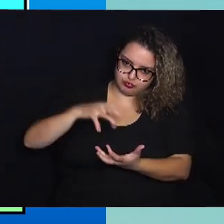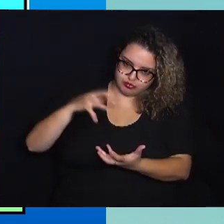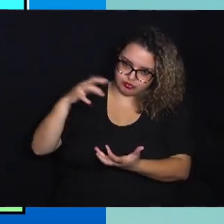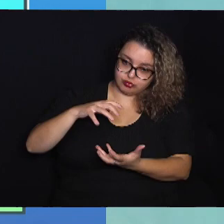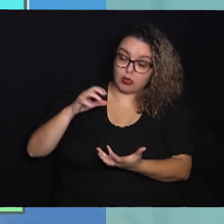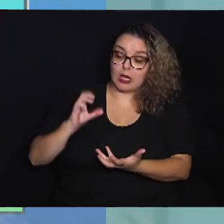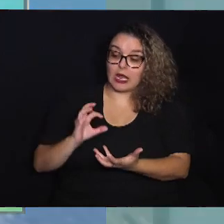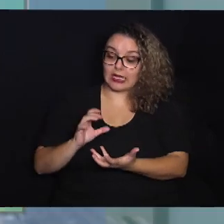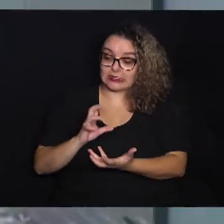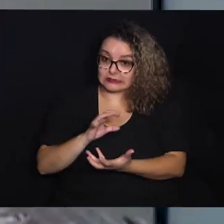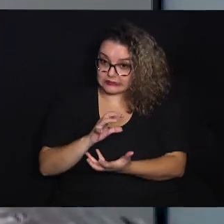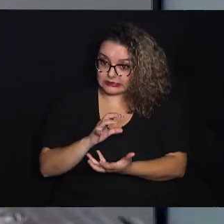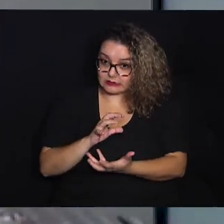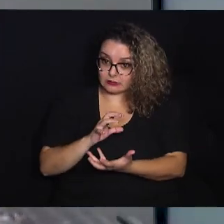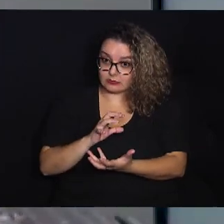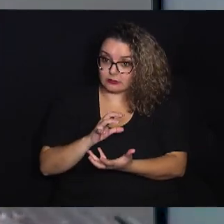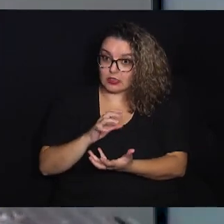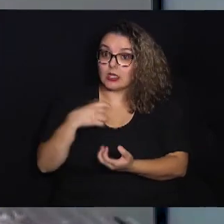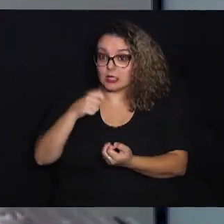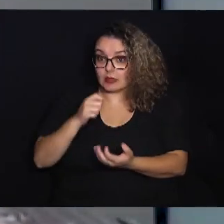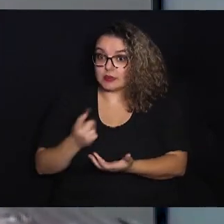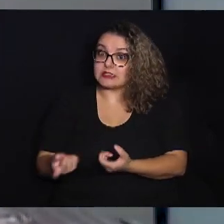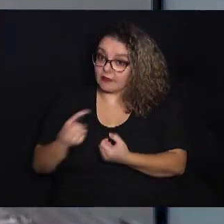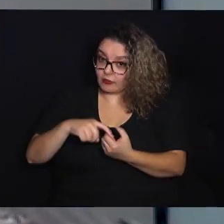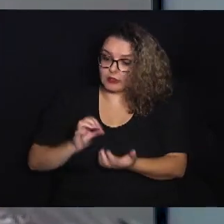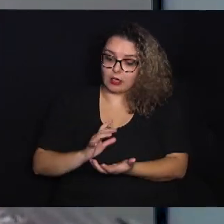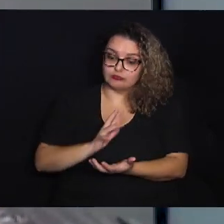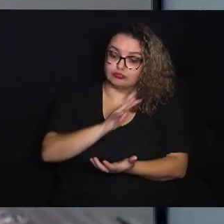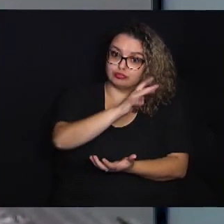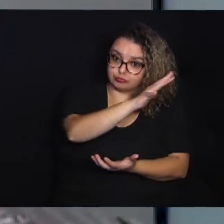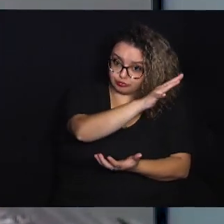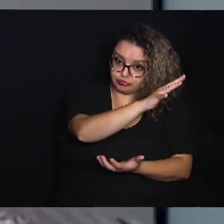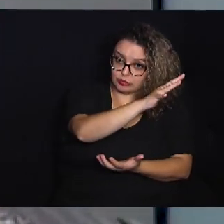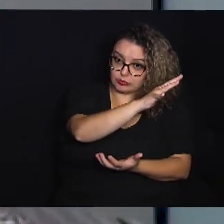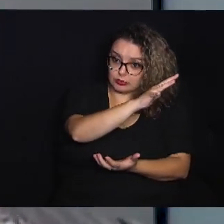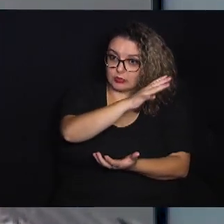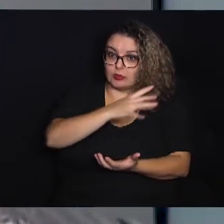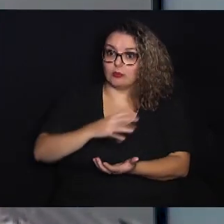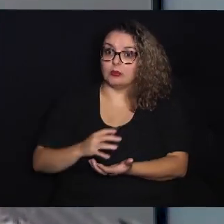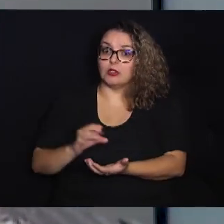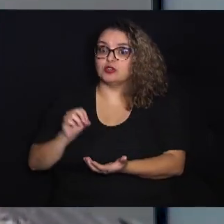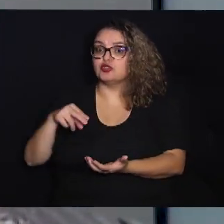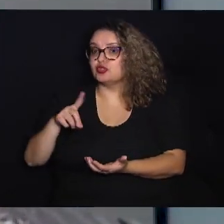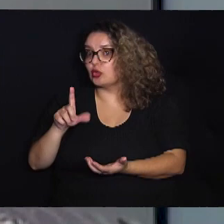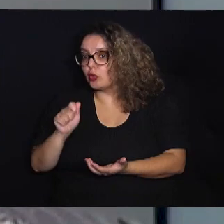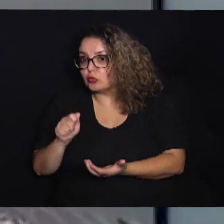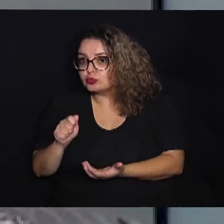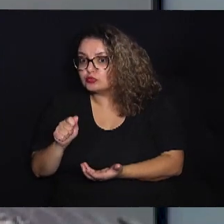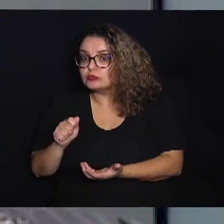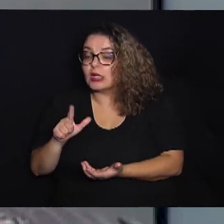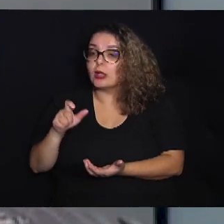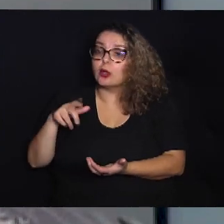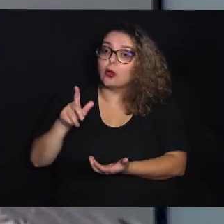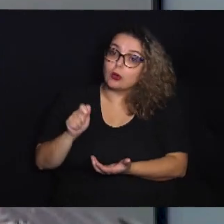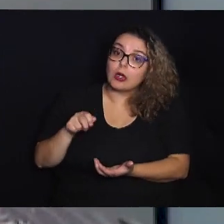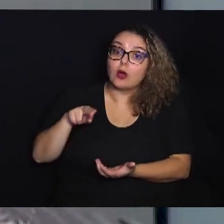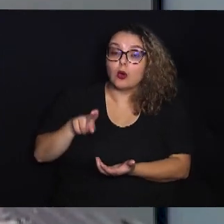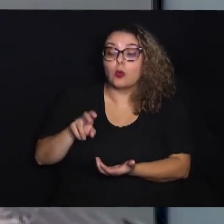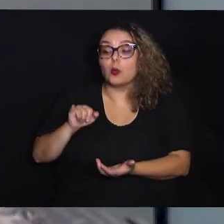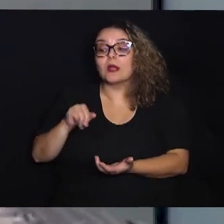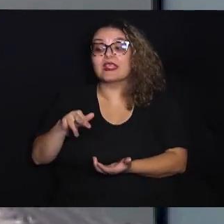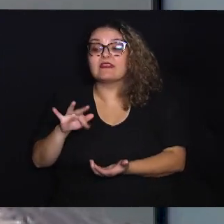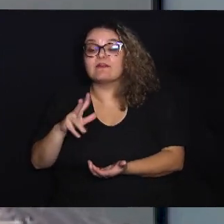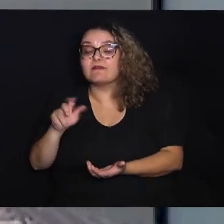superfície, aquecendo, e ela deve ser emitida de volta para o espaço em forma de radiação de onda longa ou